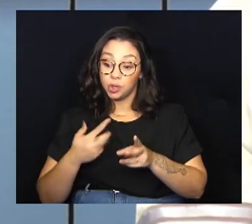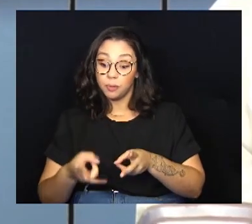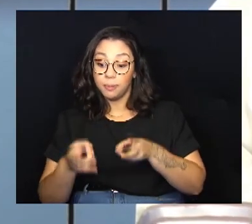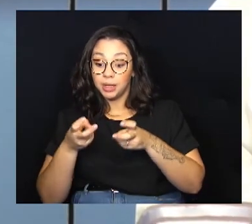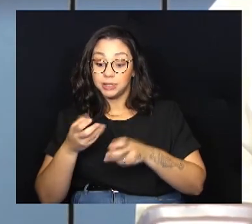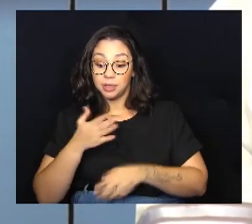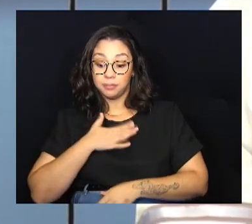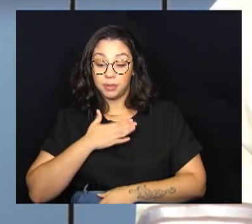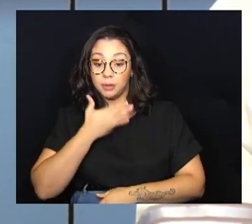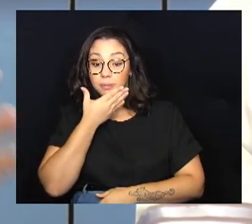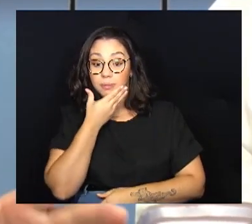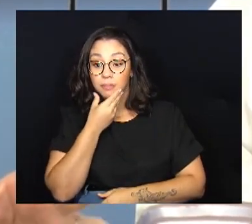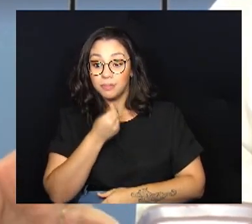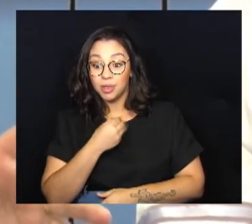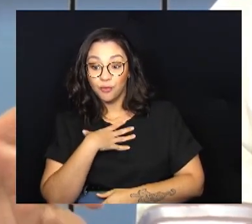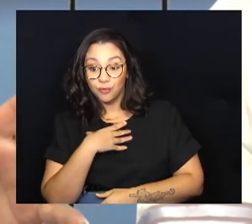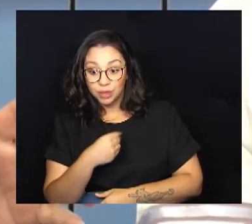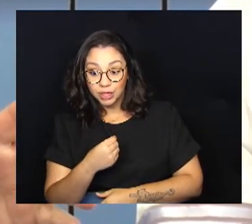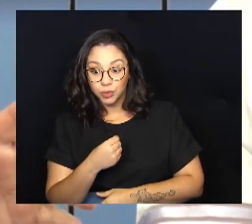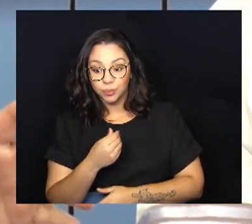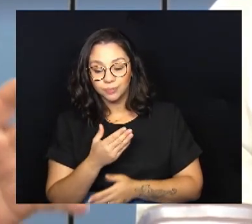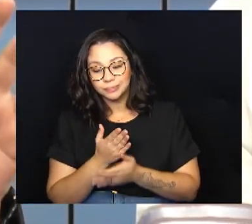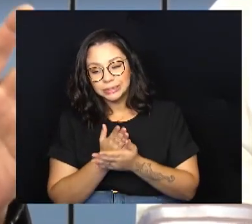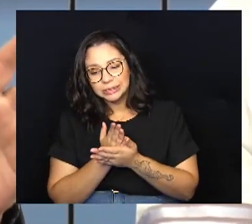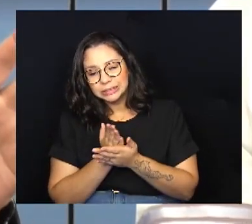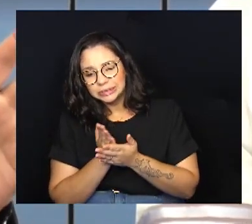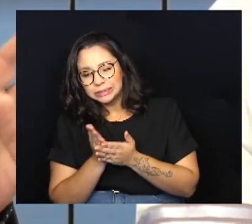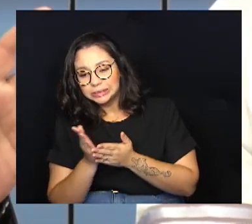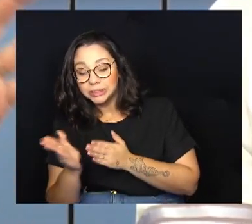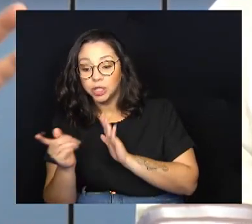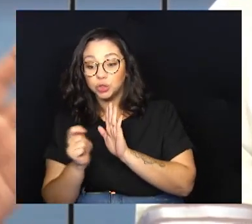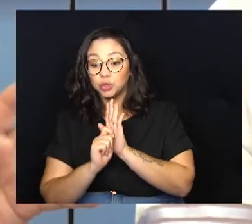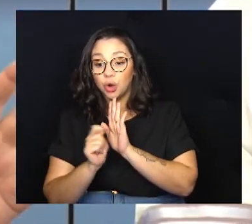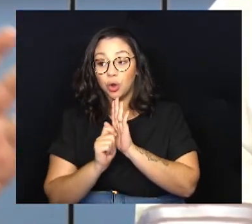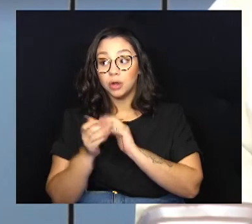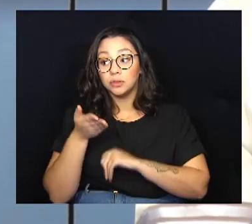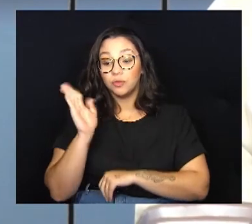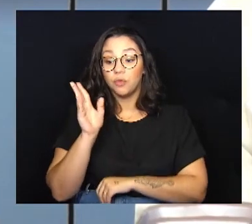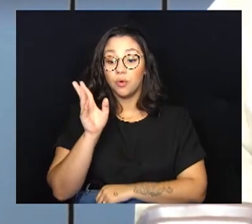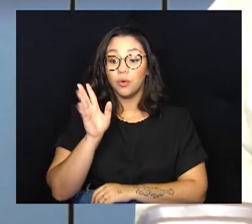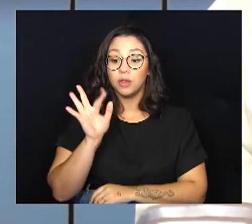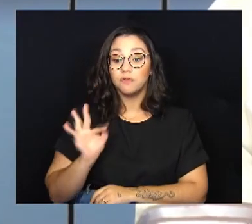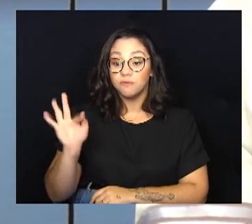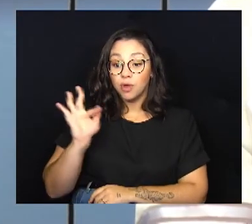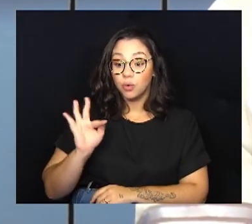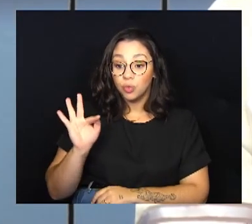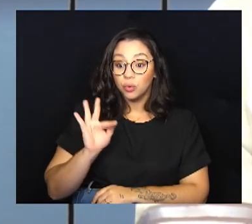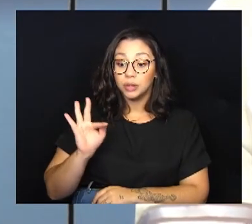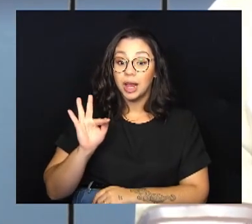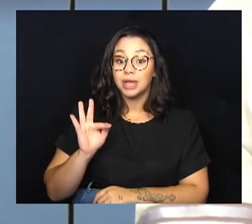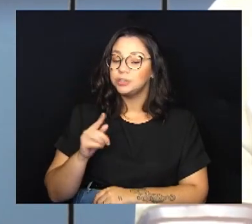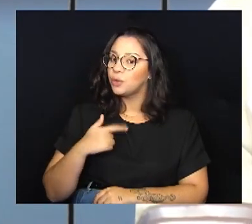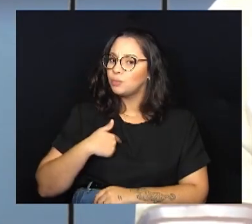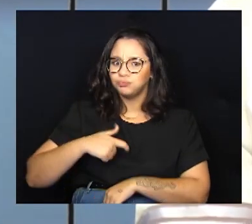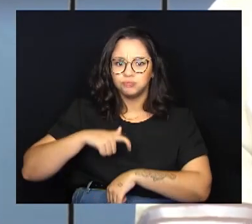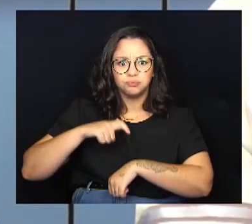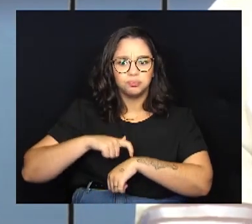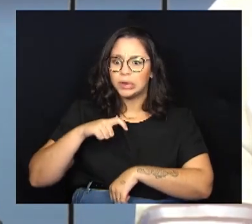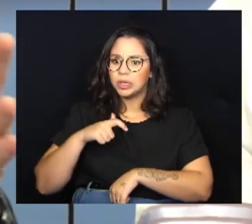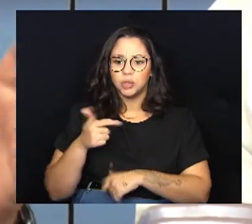para desenvolverem políticas públicas eficientes. E a valorização também das comunidades terapêuticas, que infelizmente nós